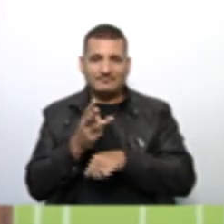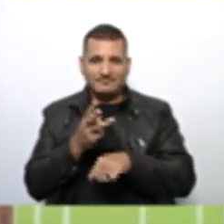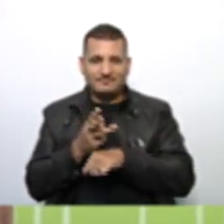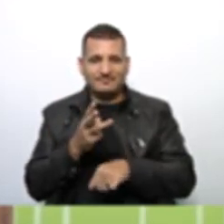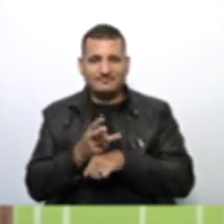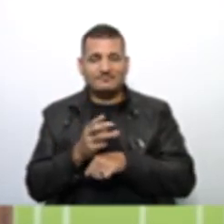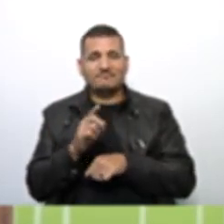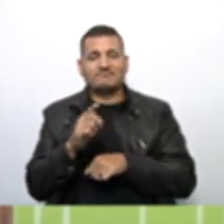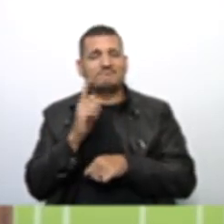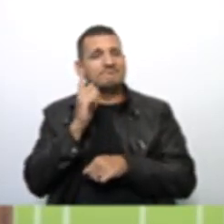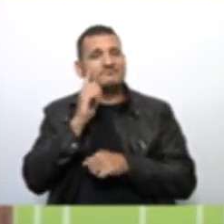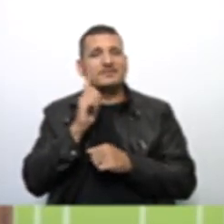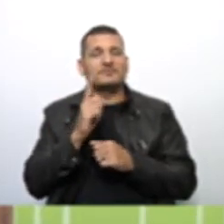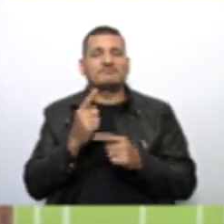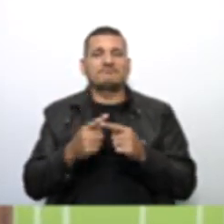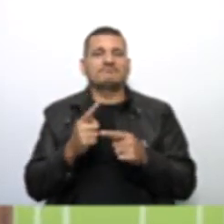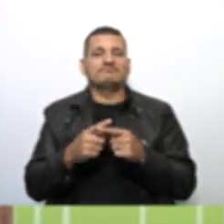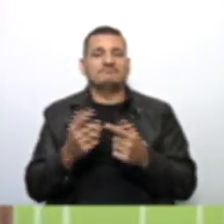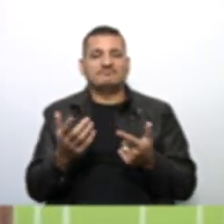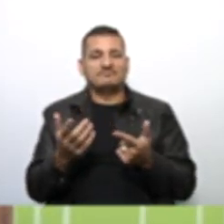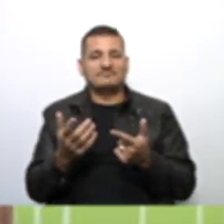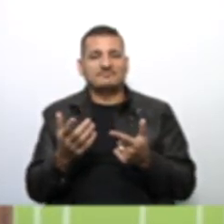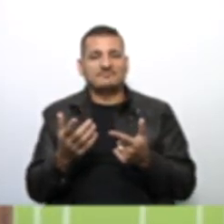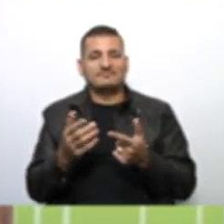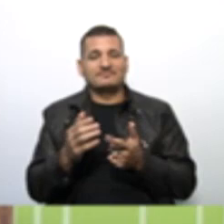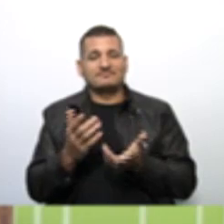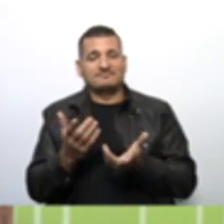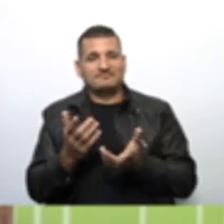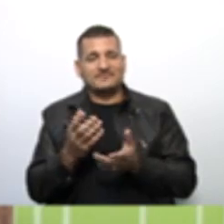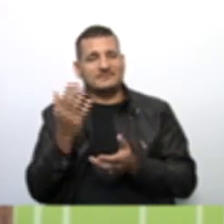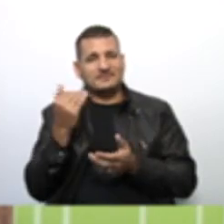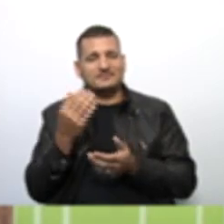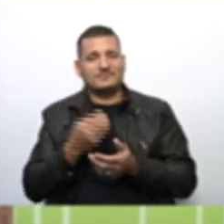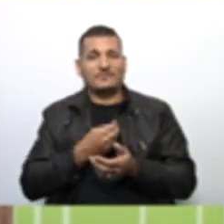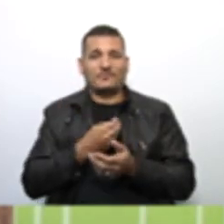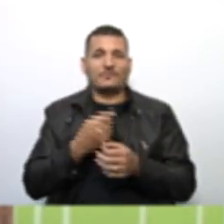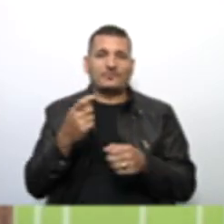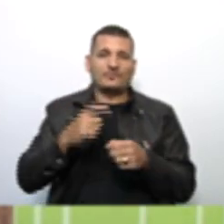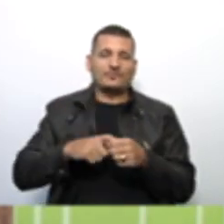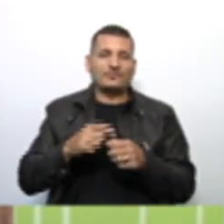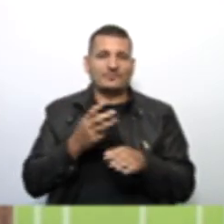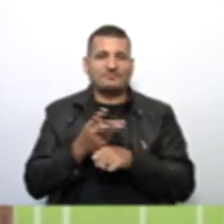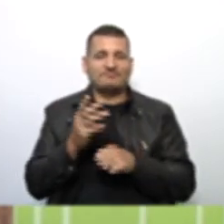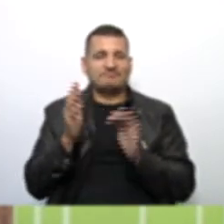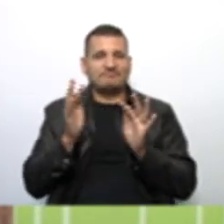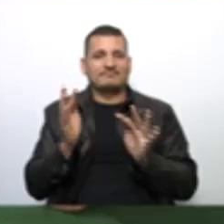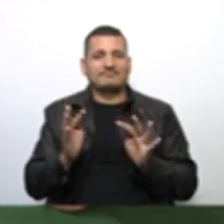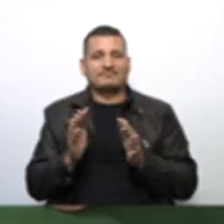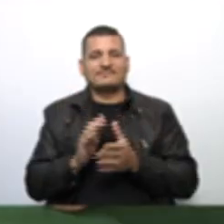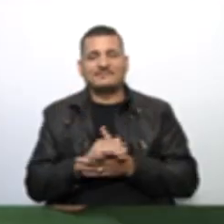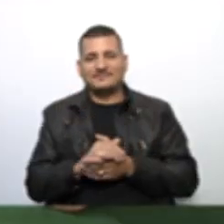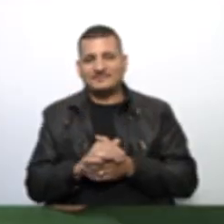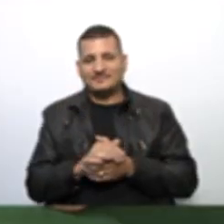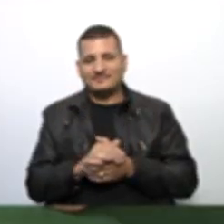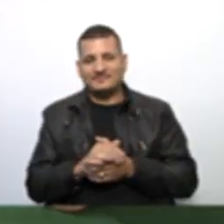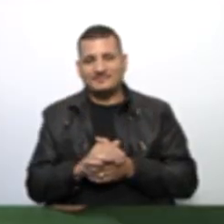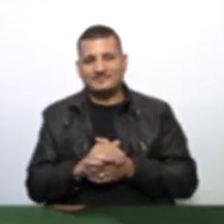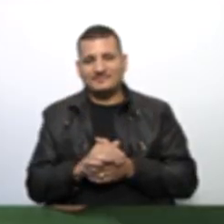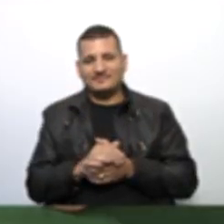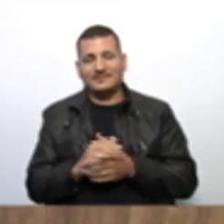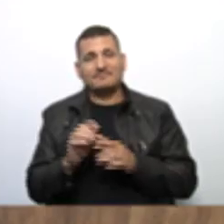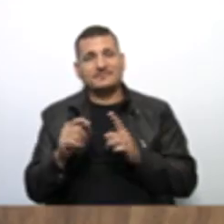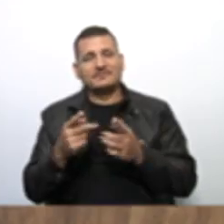e você não sabe nem o porquê. Sabe nem o motivo, só sabe que voltou a funcionar, você começou a utilizar e ficou feliz. Mas o que acontecia, né? O que pode